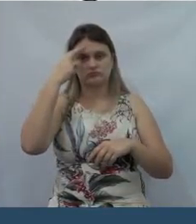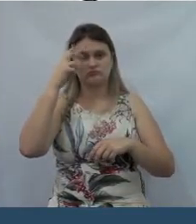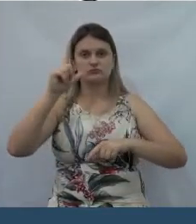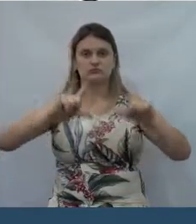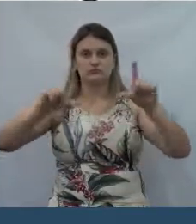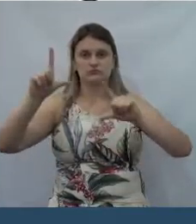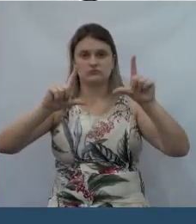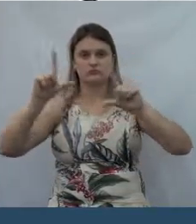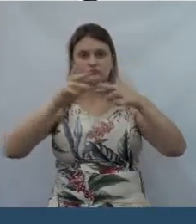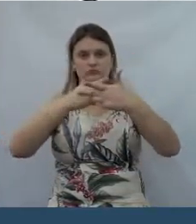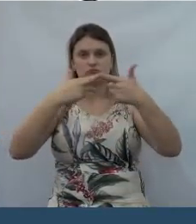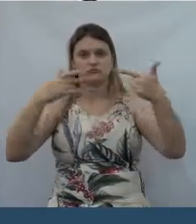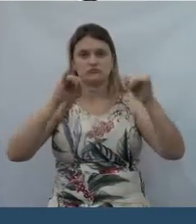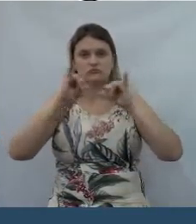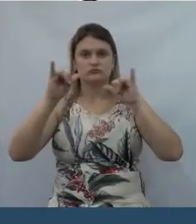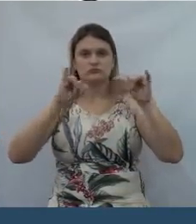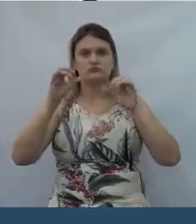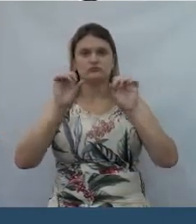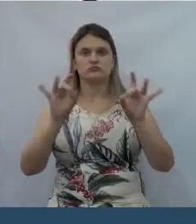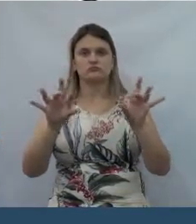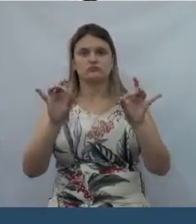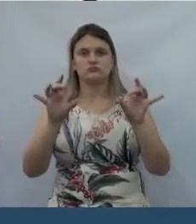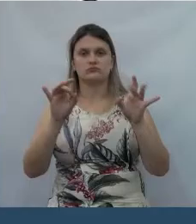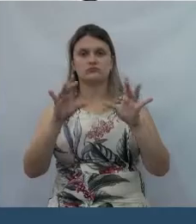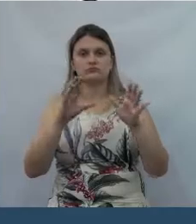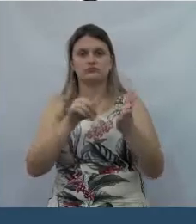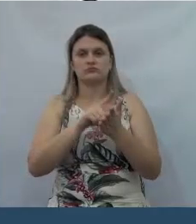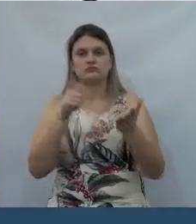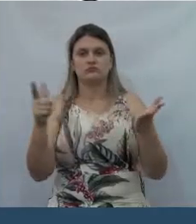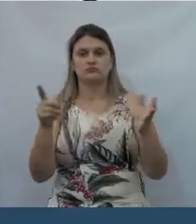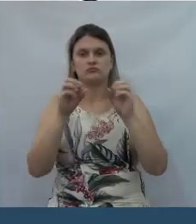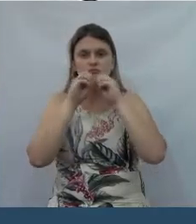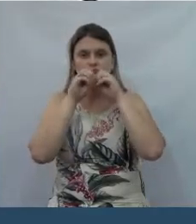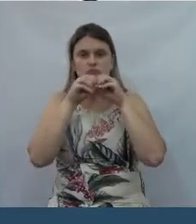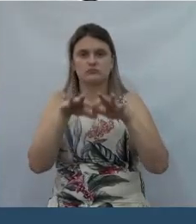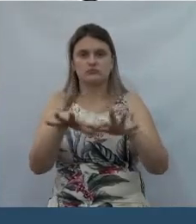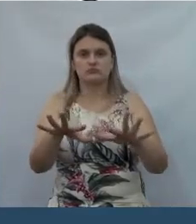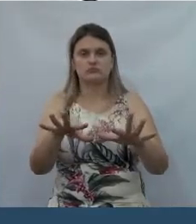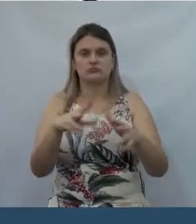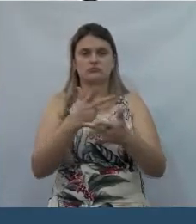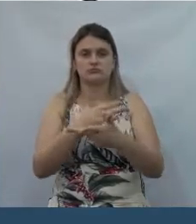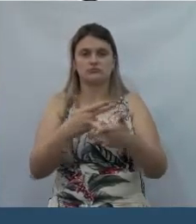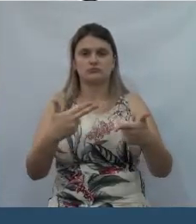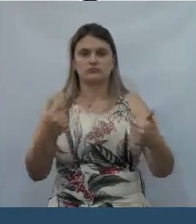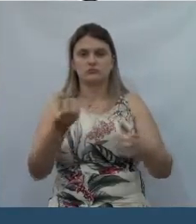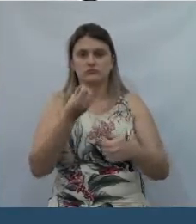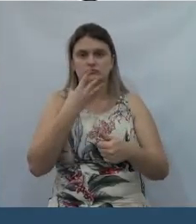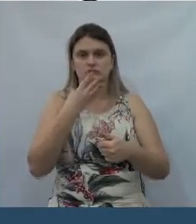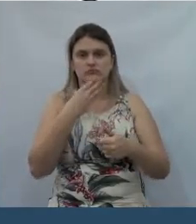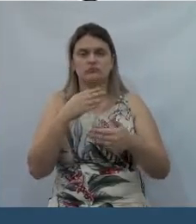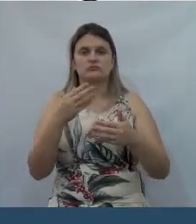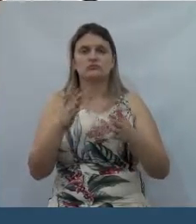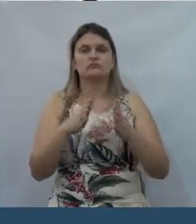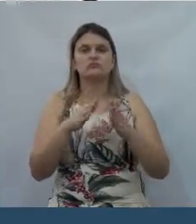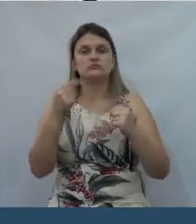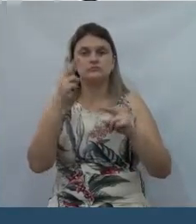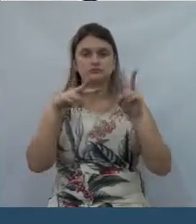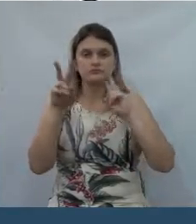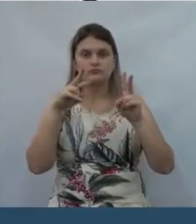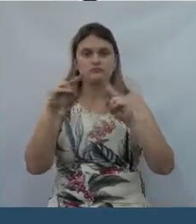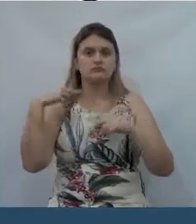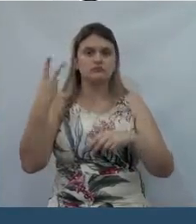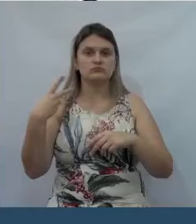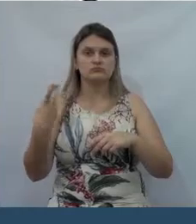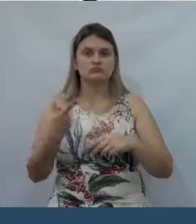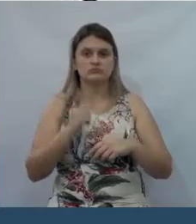mídia, das grandes mídias, de vender notícia e de propagar isso, as coisas boas. Pede quantas ações que esses vereadores